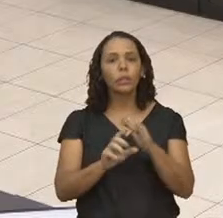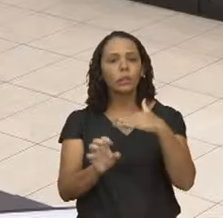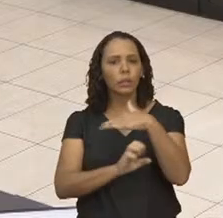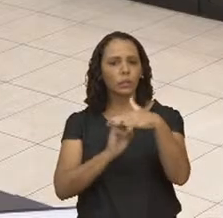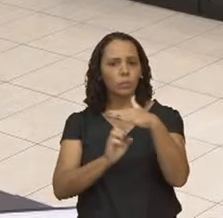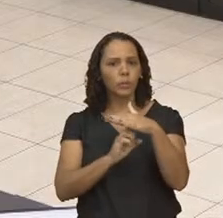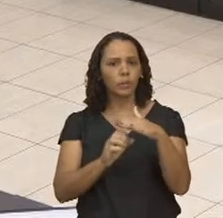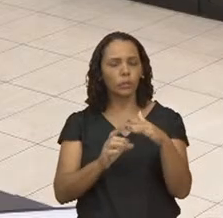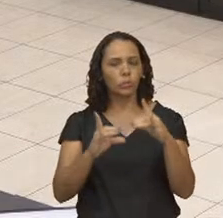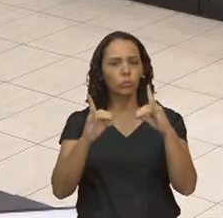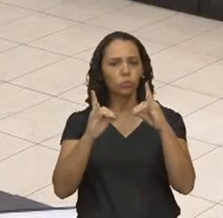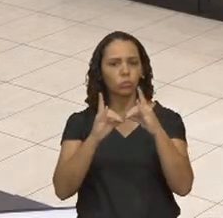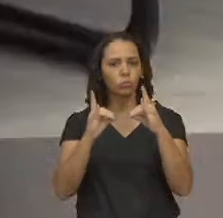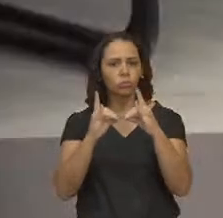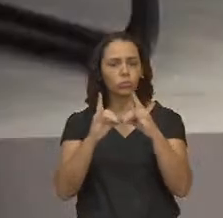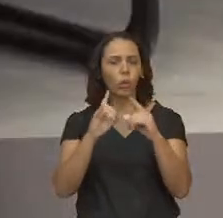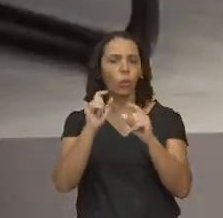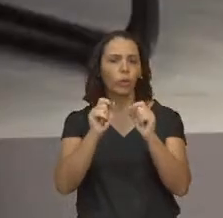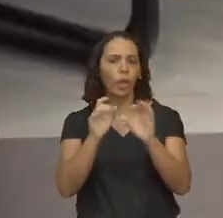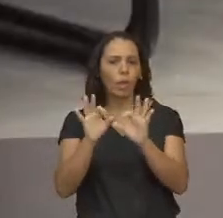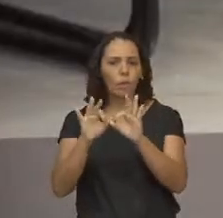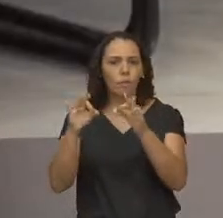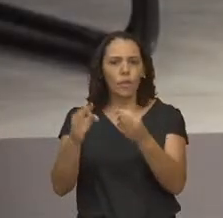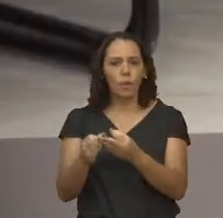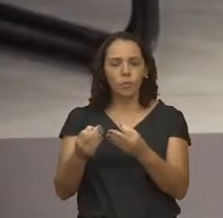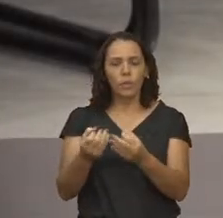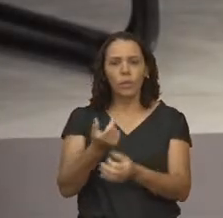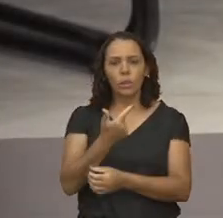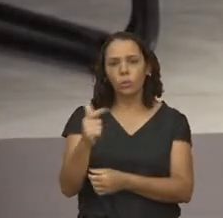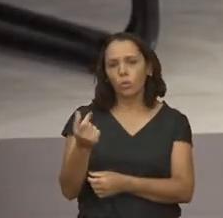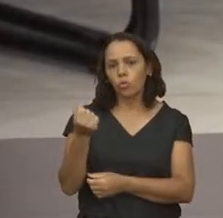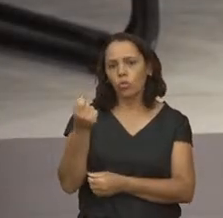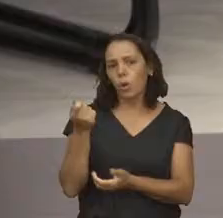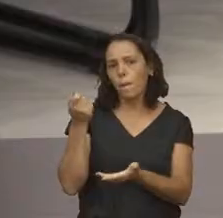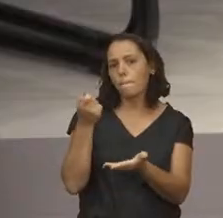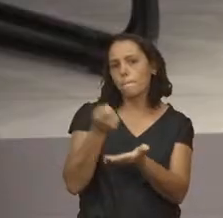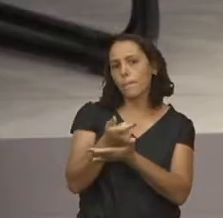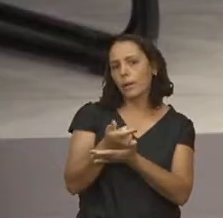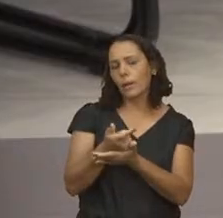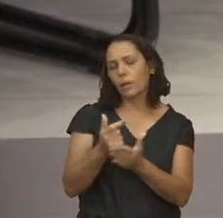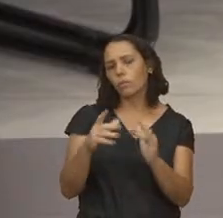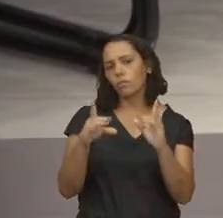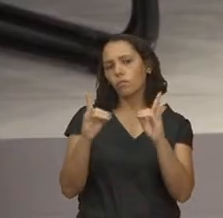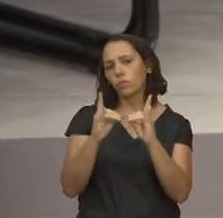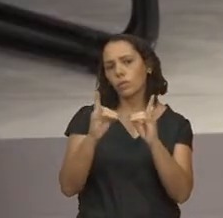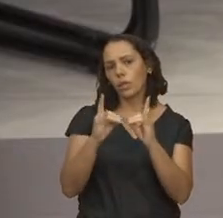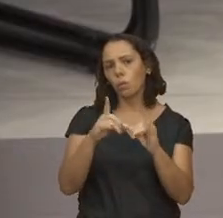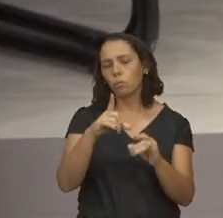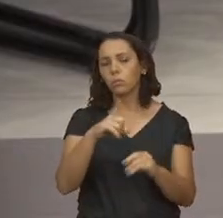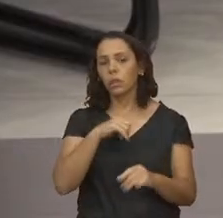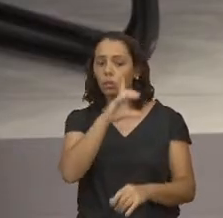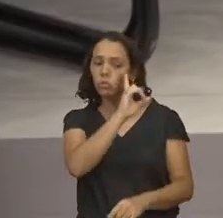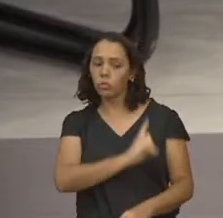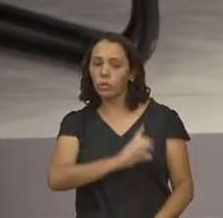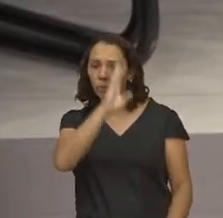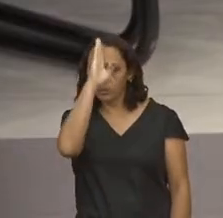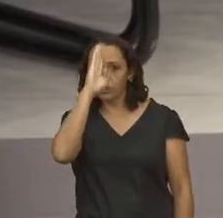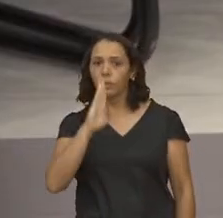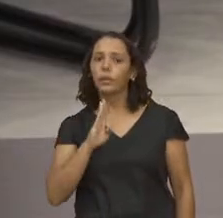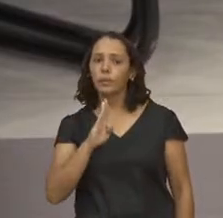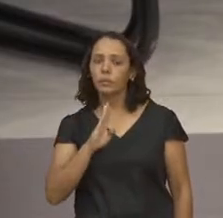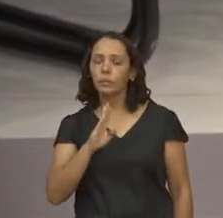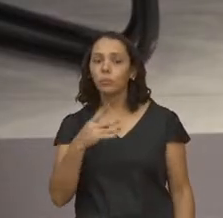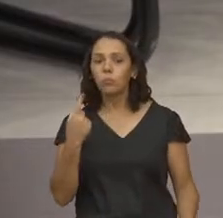direito das famílias que não têm recursos de ter gratuitamente funeral, né? Porque a gente estava recebendo vários munícipes aqui que não tinham recurso, chegar na